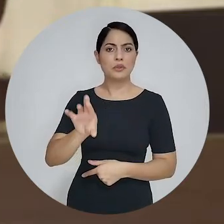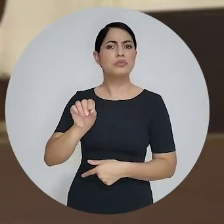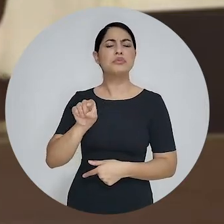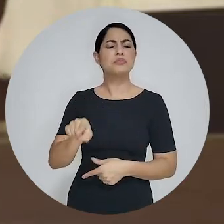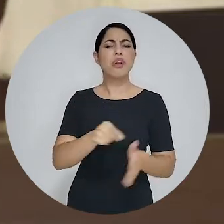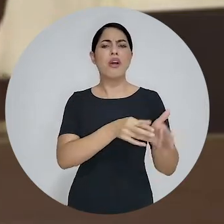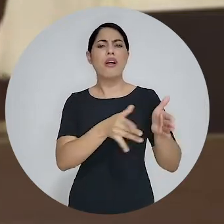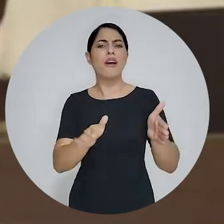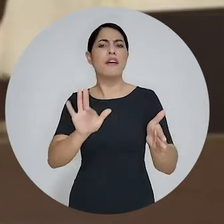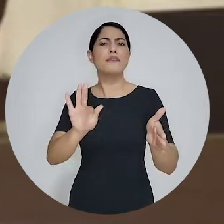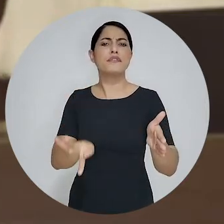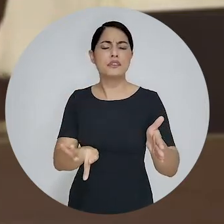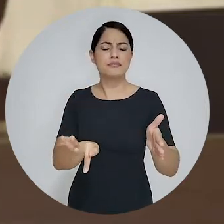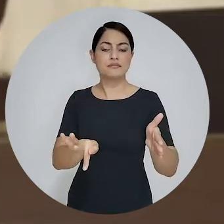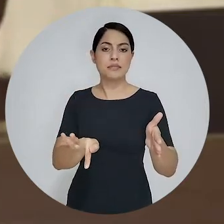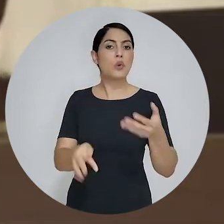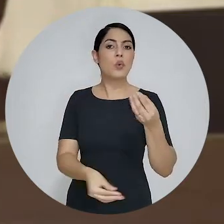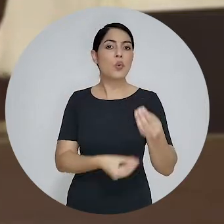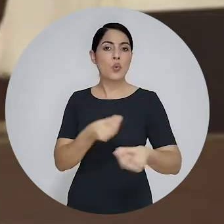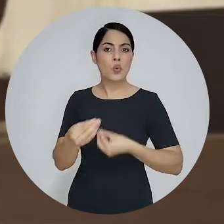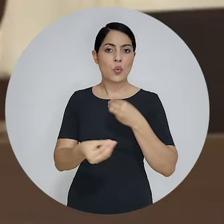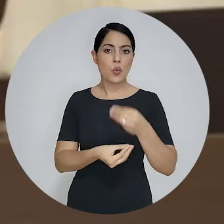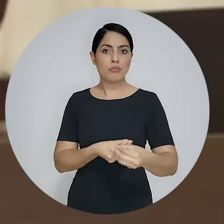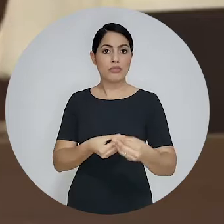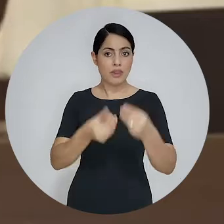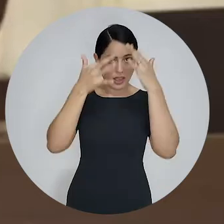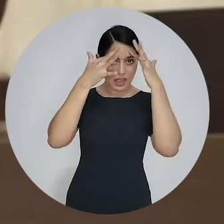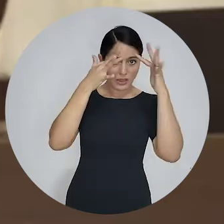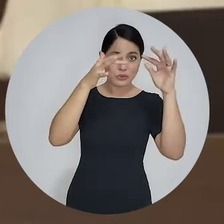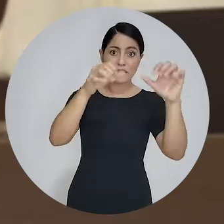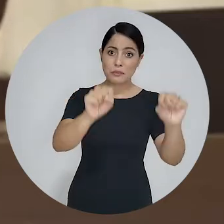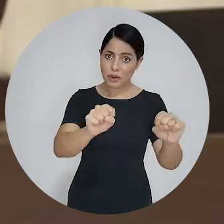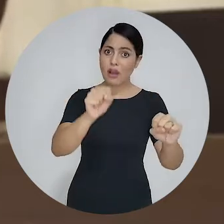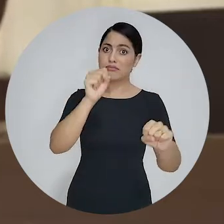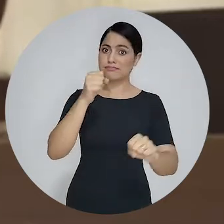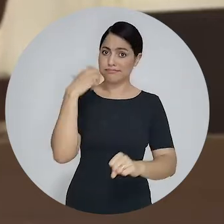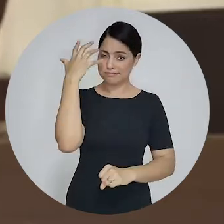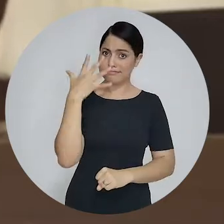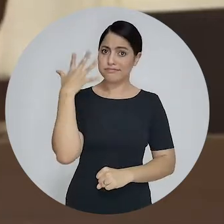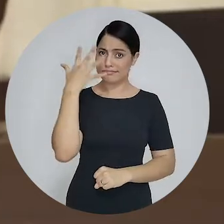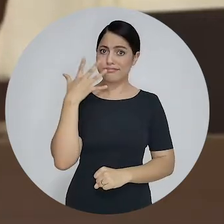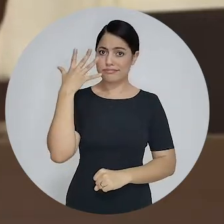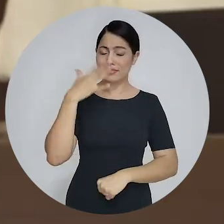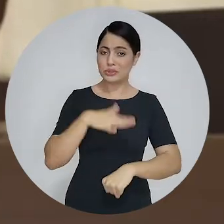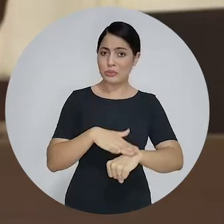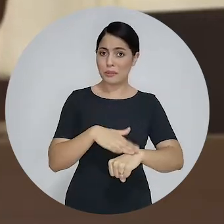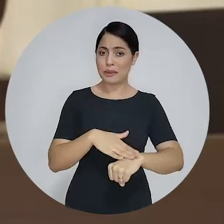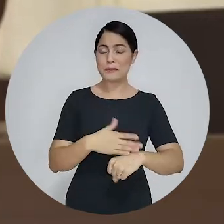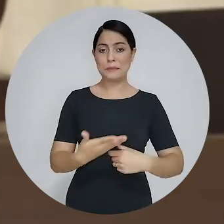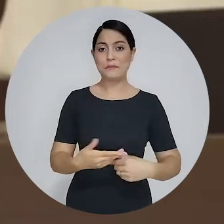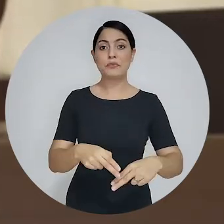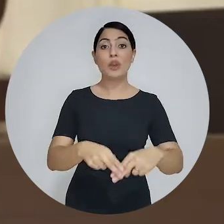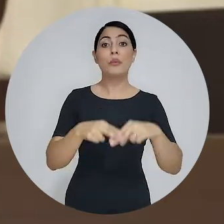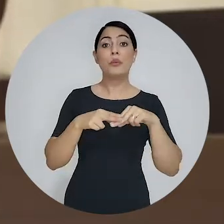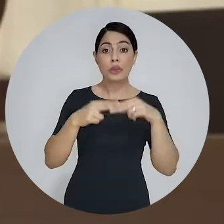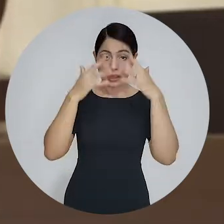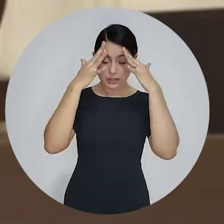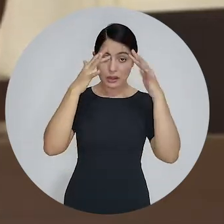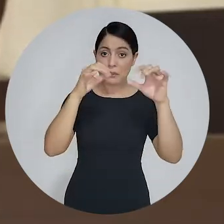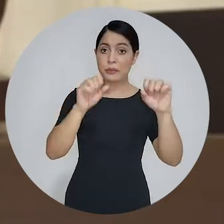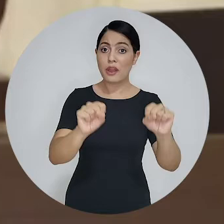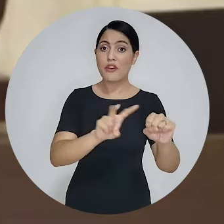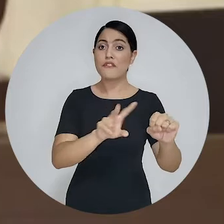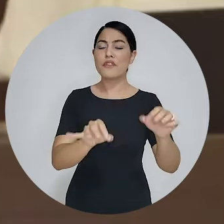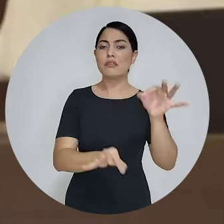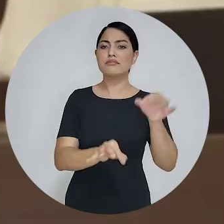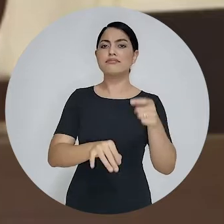né? O fechamento do nosso trabalho no processo se dá lá na sustentação oral, né? No momento